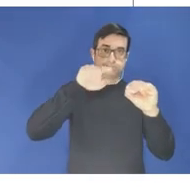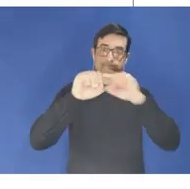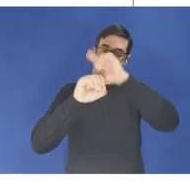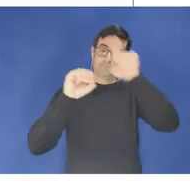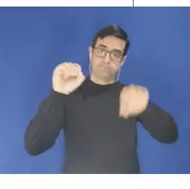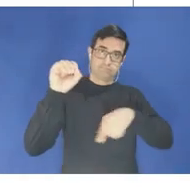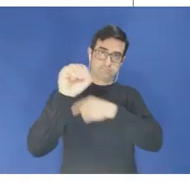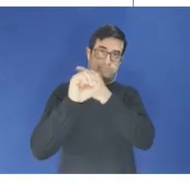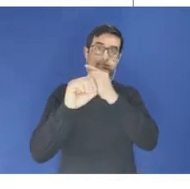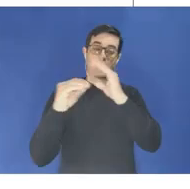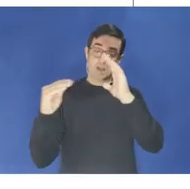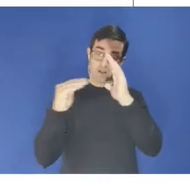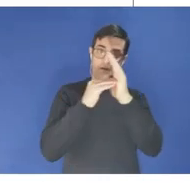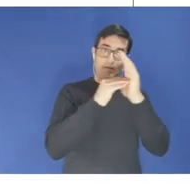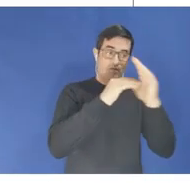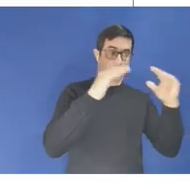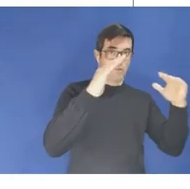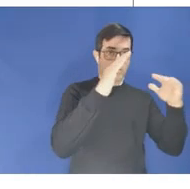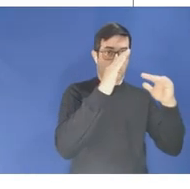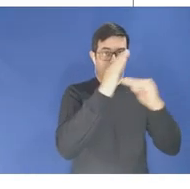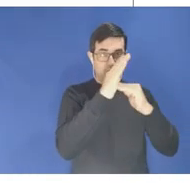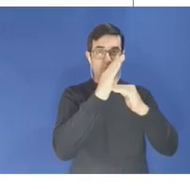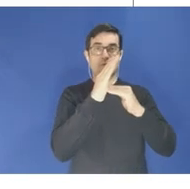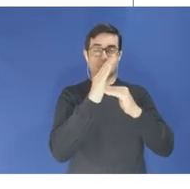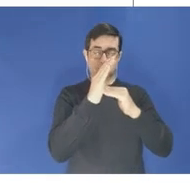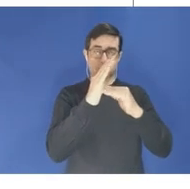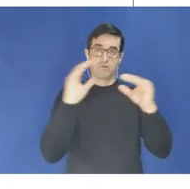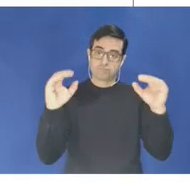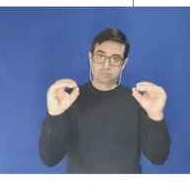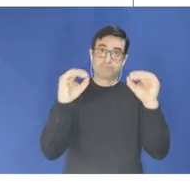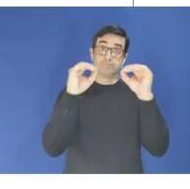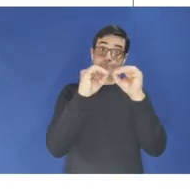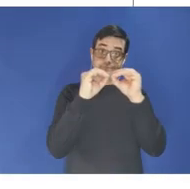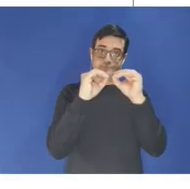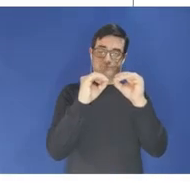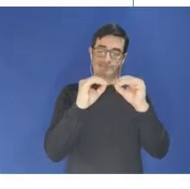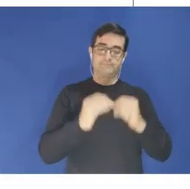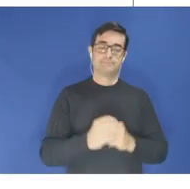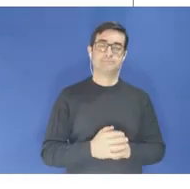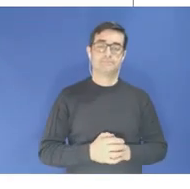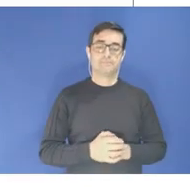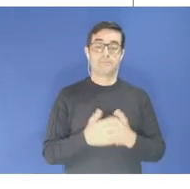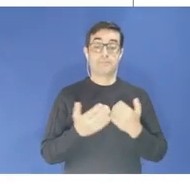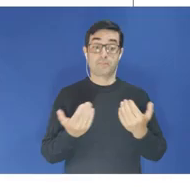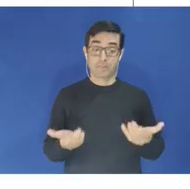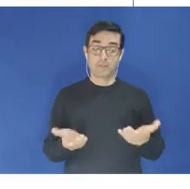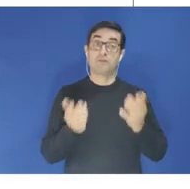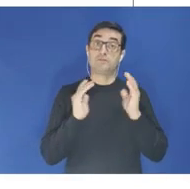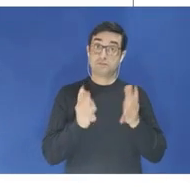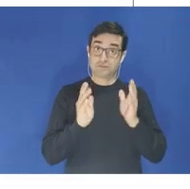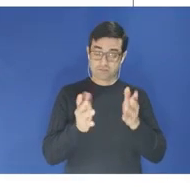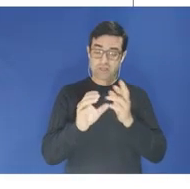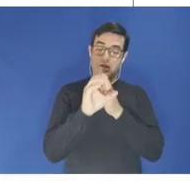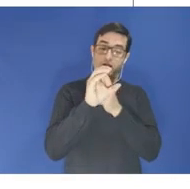raio covalente é um pouquinho menor do que o raio de Van der Waals e o raio metálico. Mas,